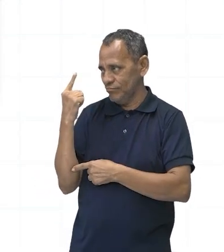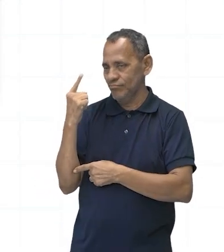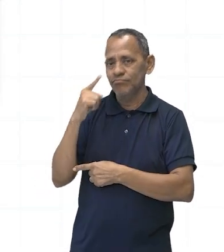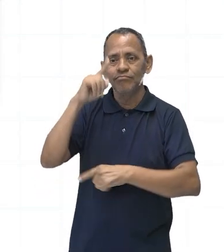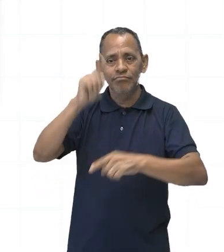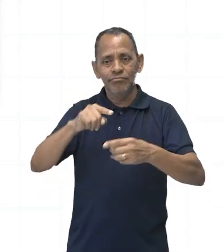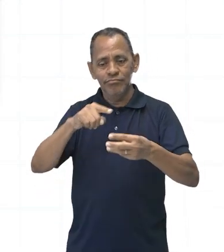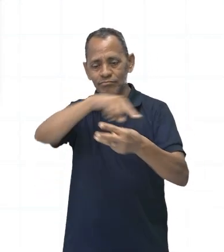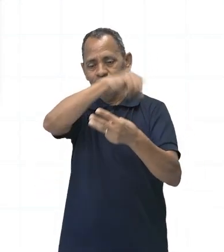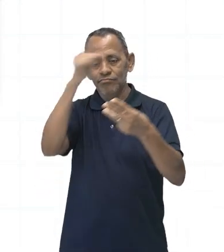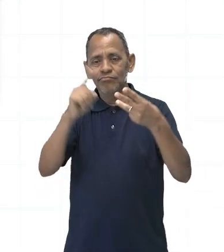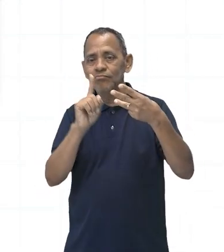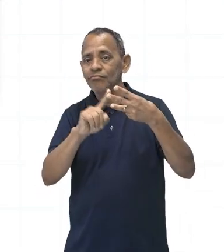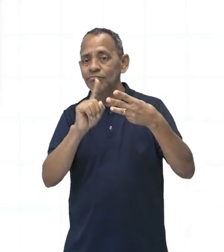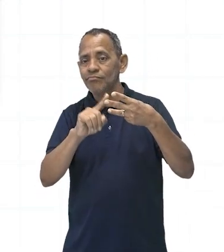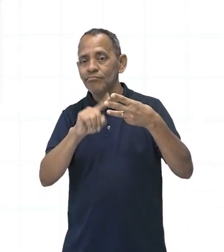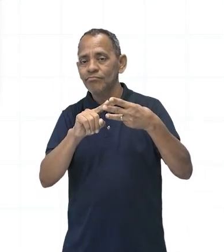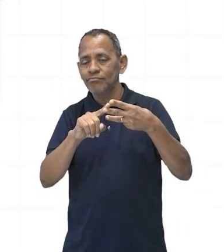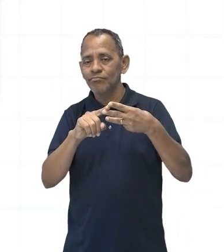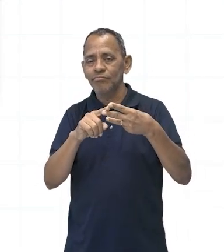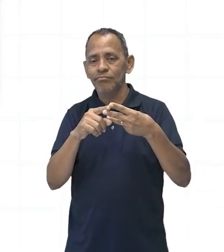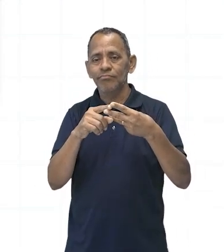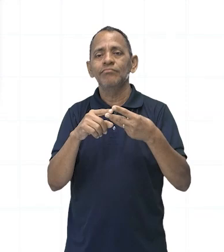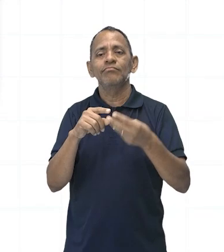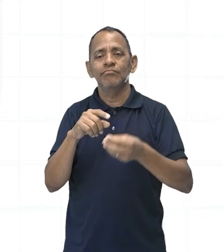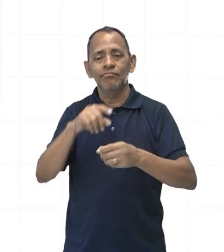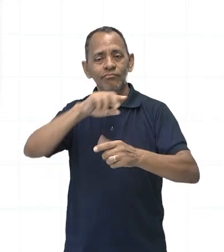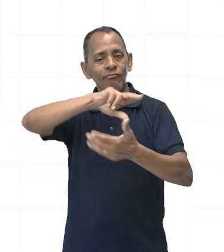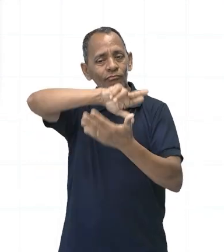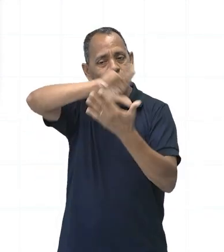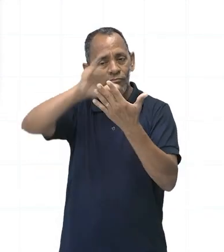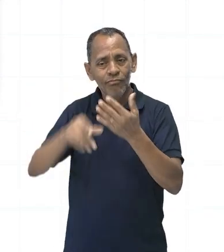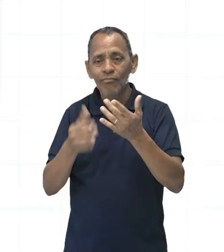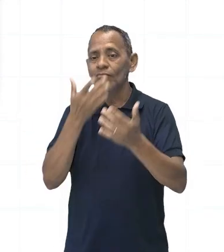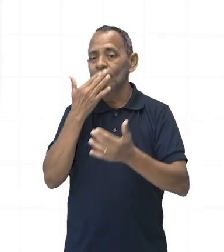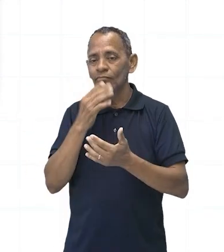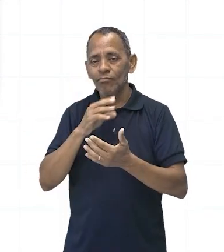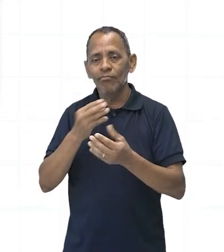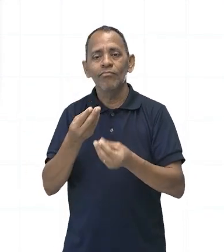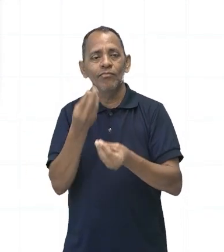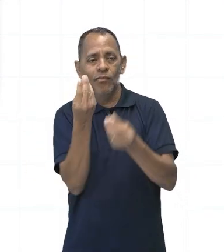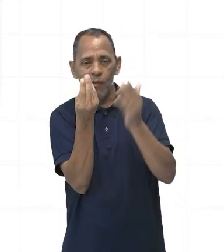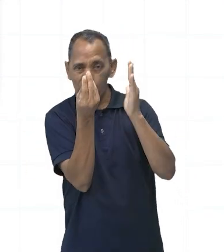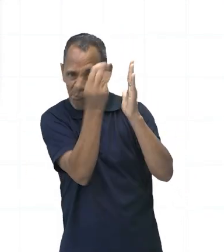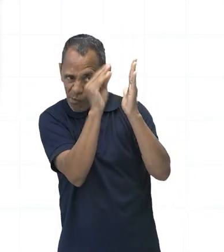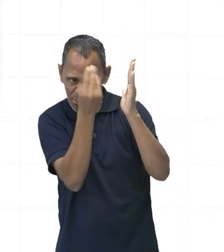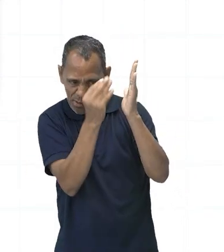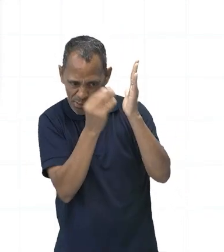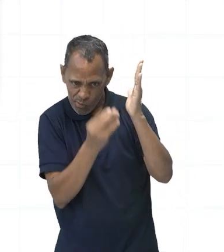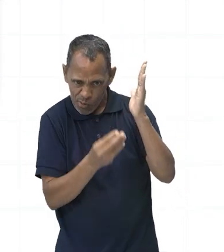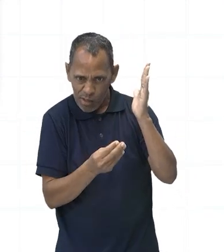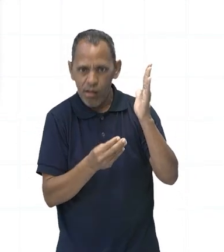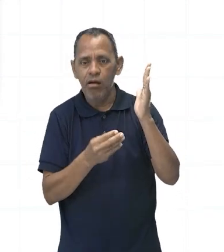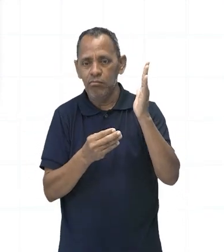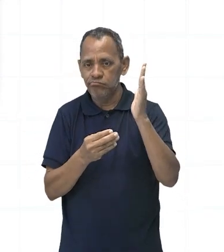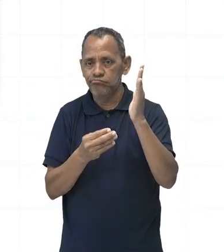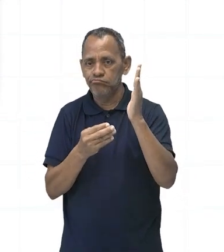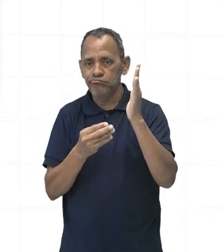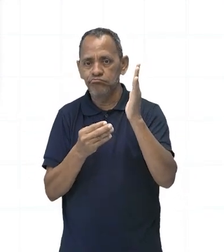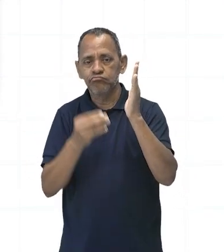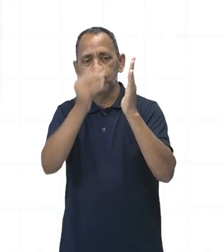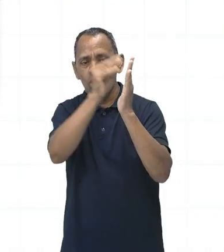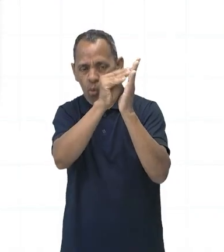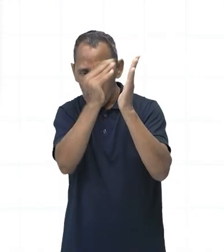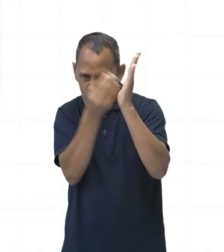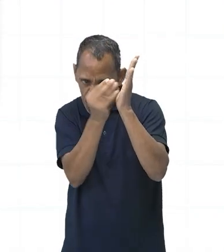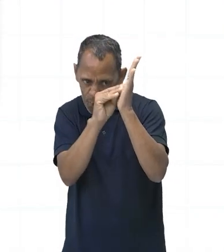ela tem justamente, foi salpicado, né, várias cores, né, uma sobreposta à outra, que deu essa imagem